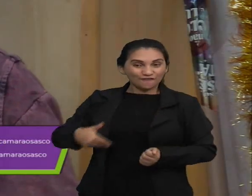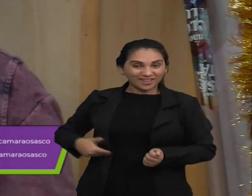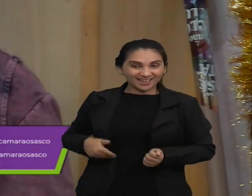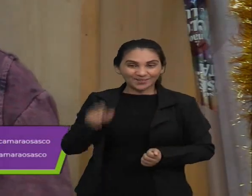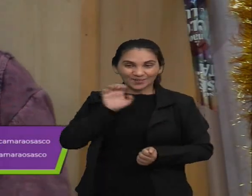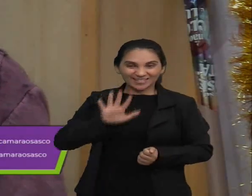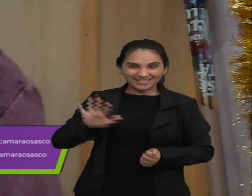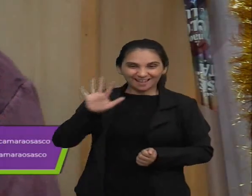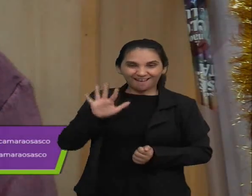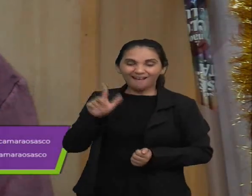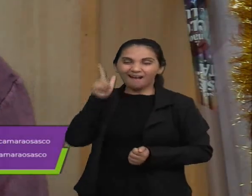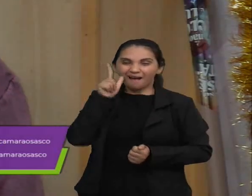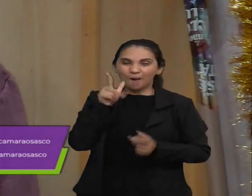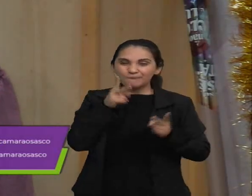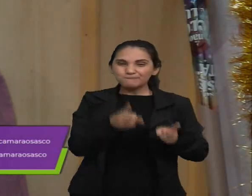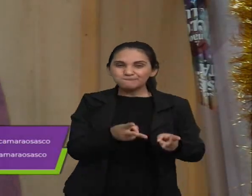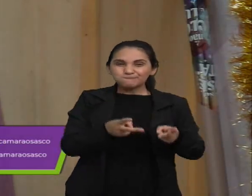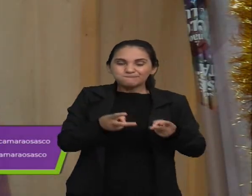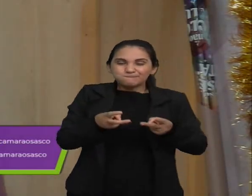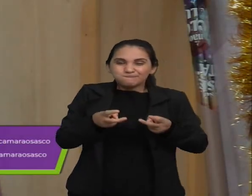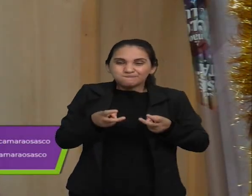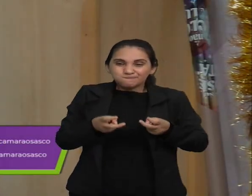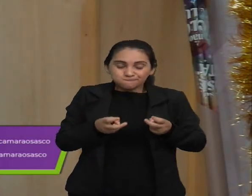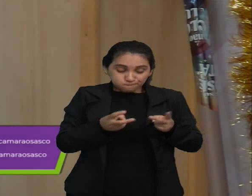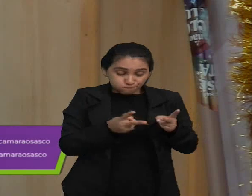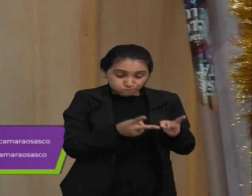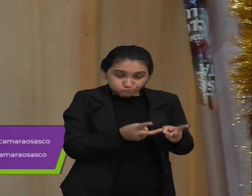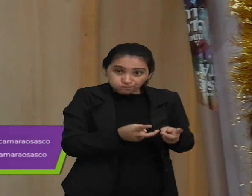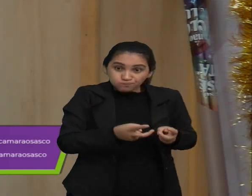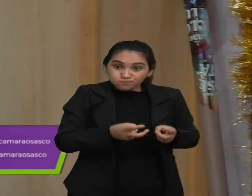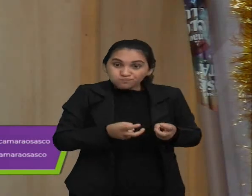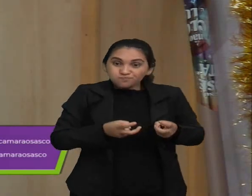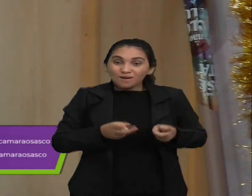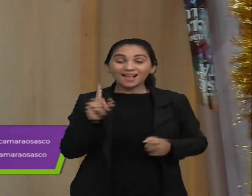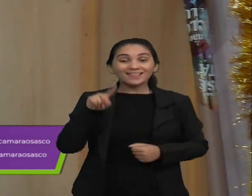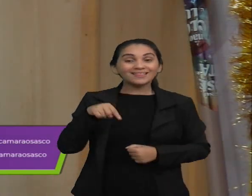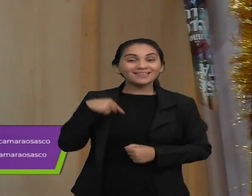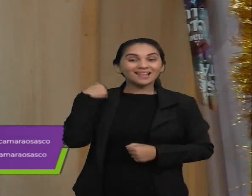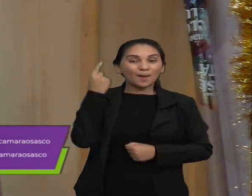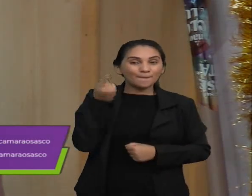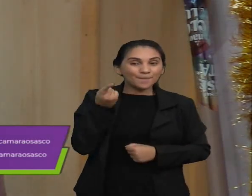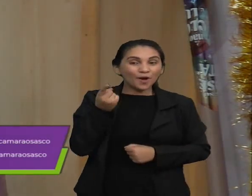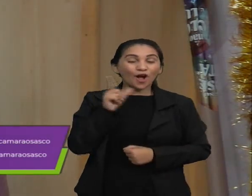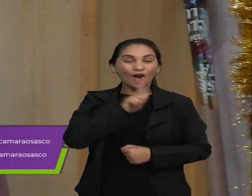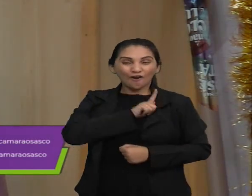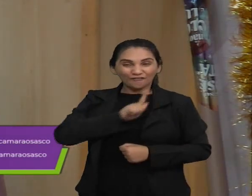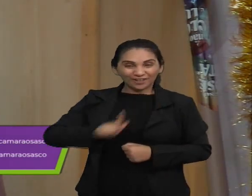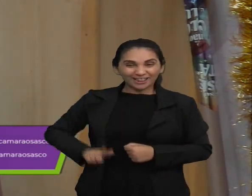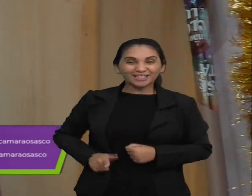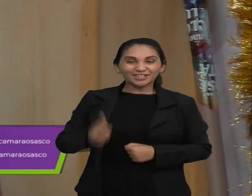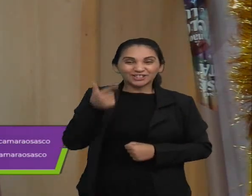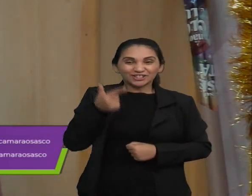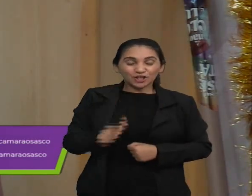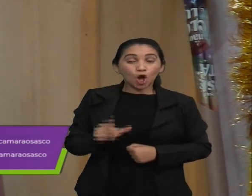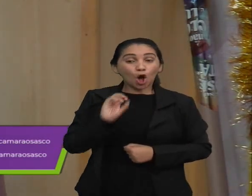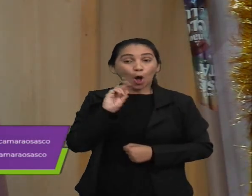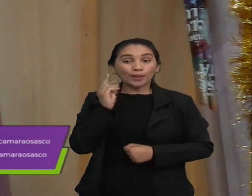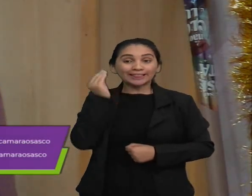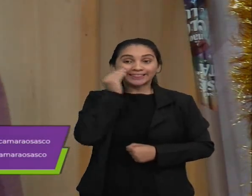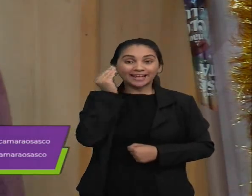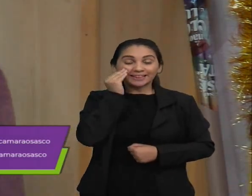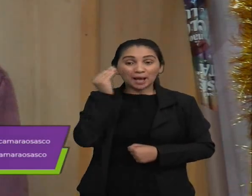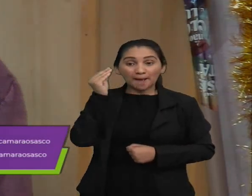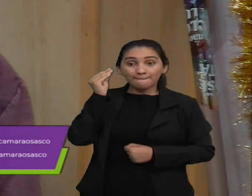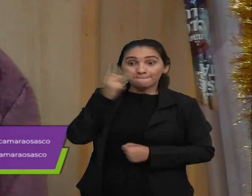Ele quer preparar a campanha dele para reeleição a governador ou para presidente da República.